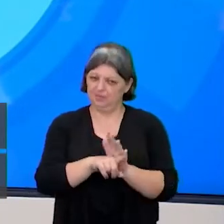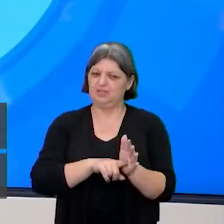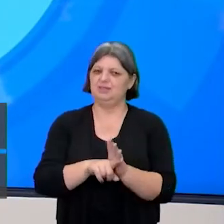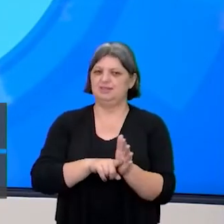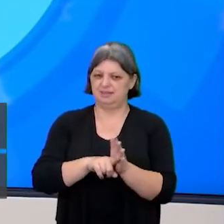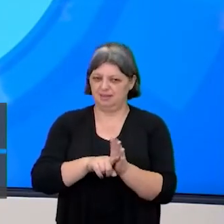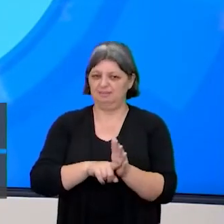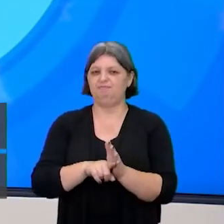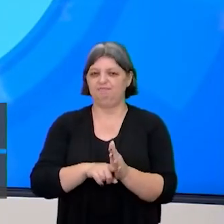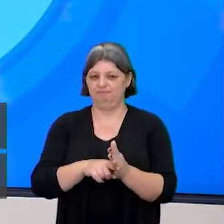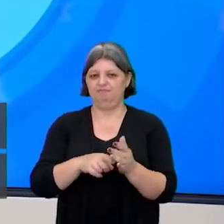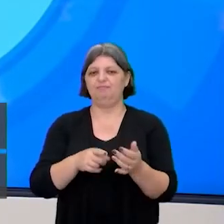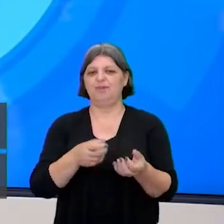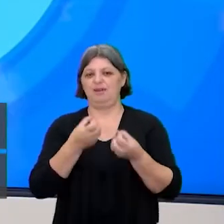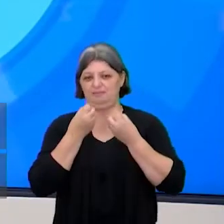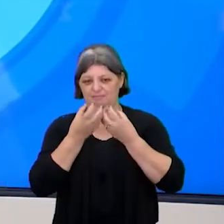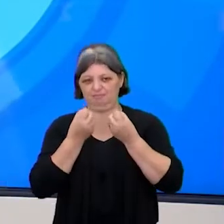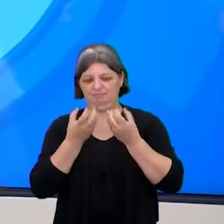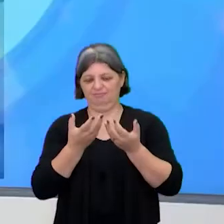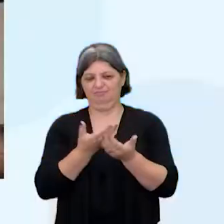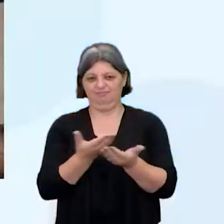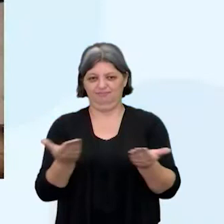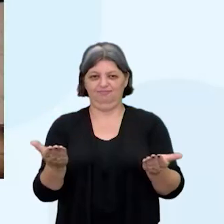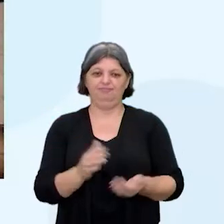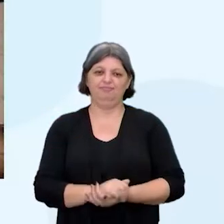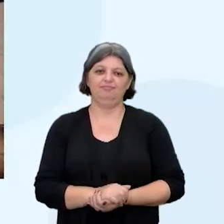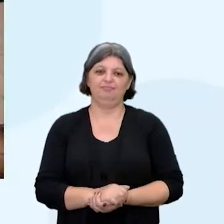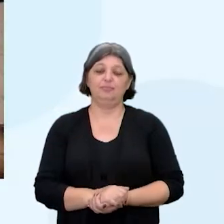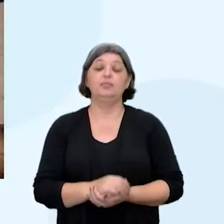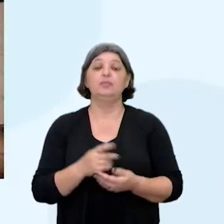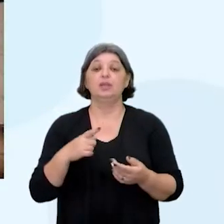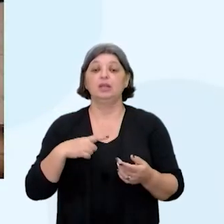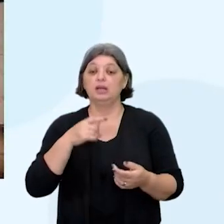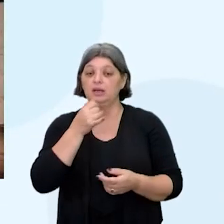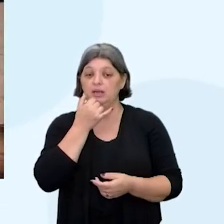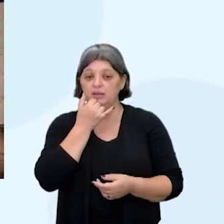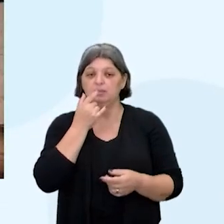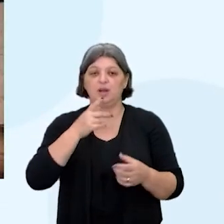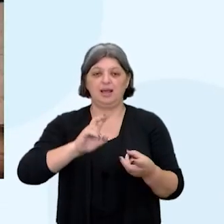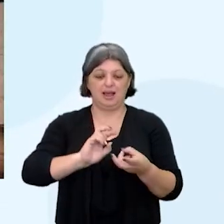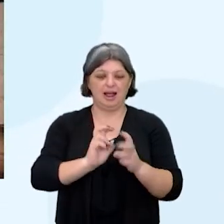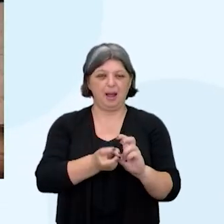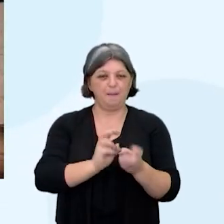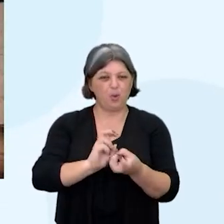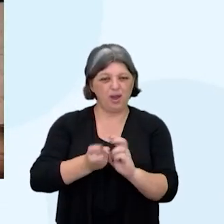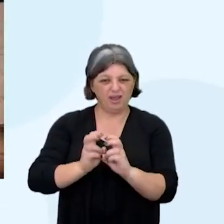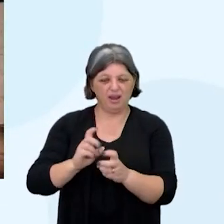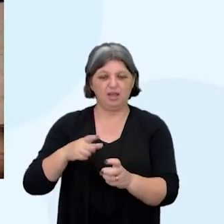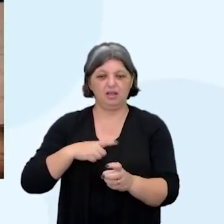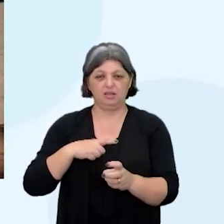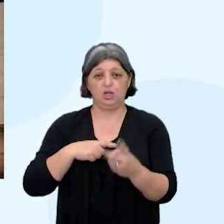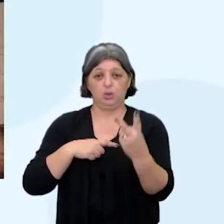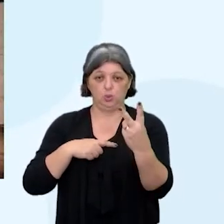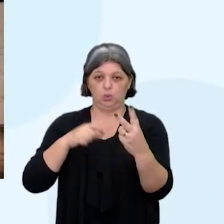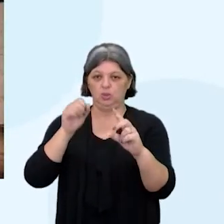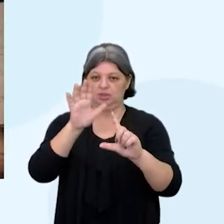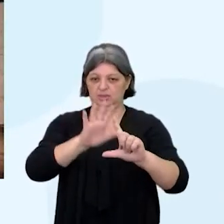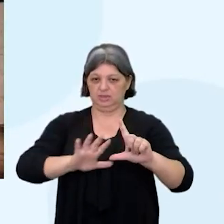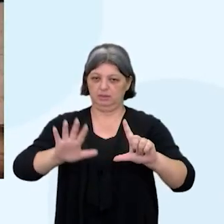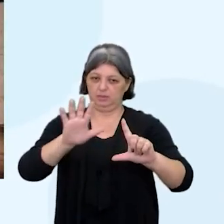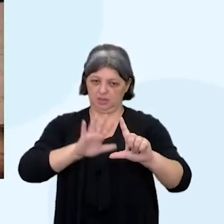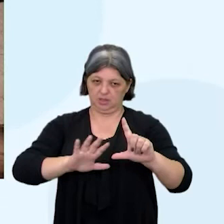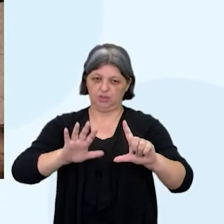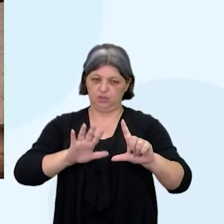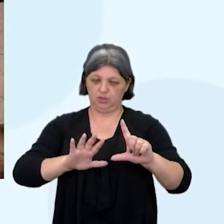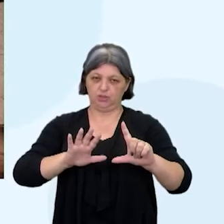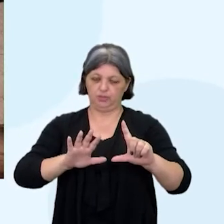bastante para passar isso para vocês, gente. Então, vamos lá. Por exemplo, nós falamos bastante da capoeira. Aí temos duas imagens. Uma